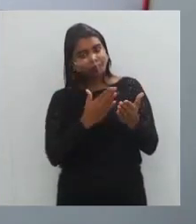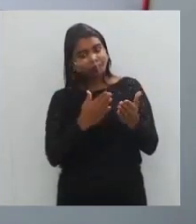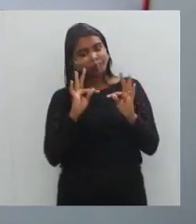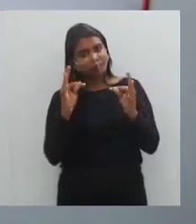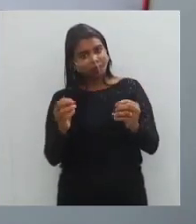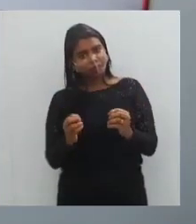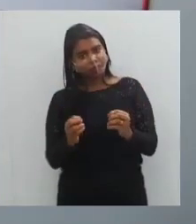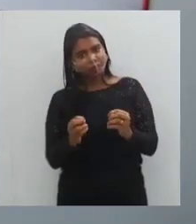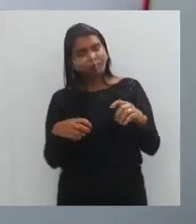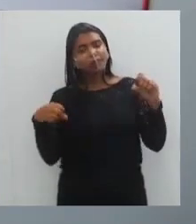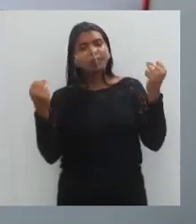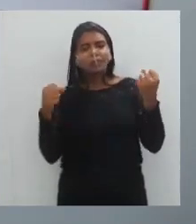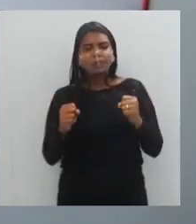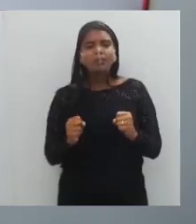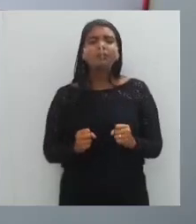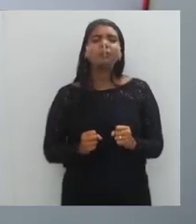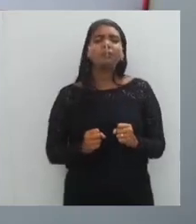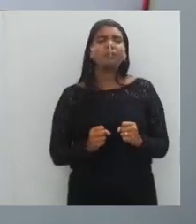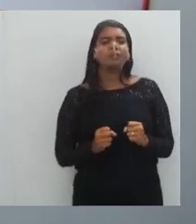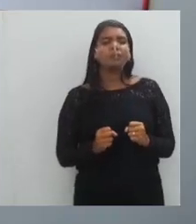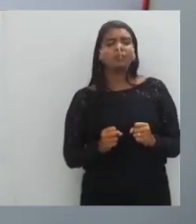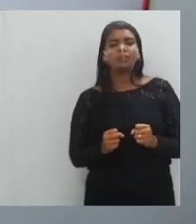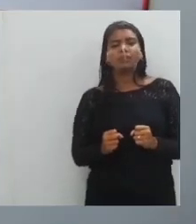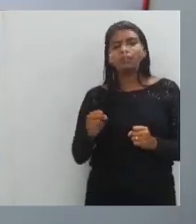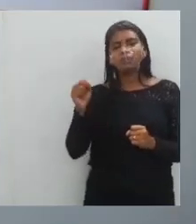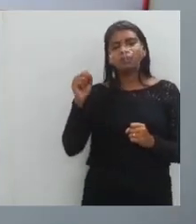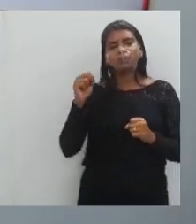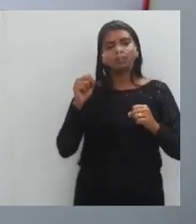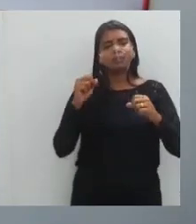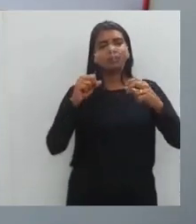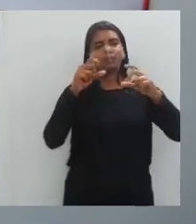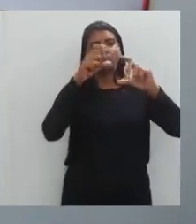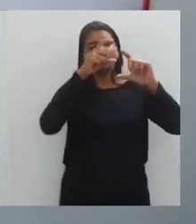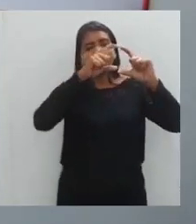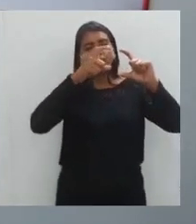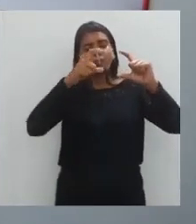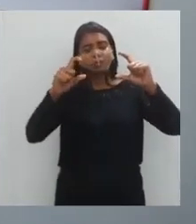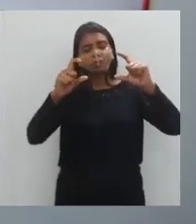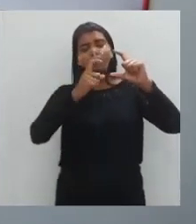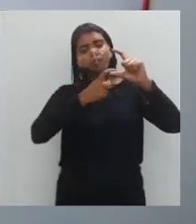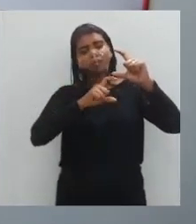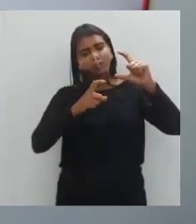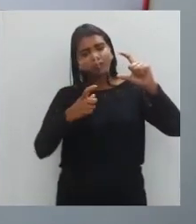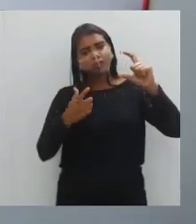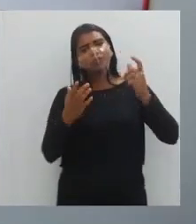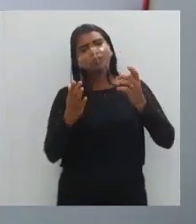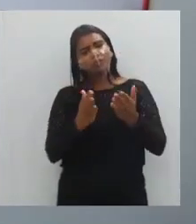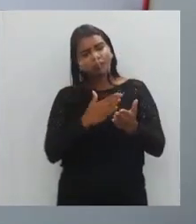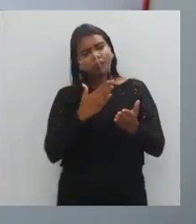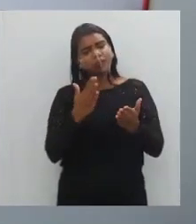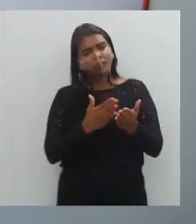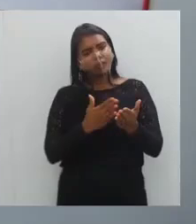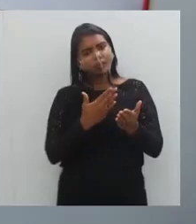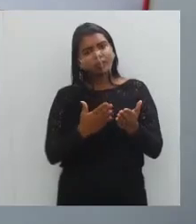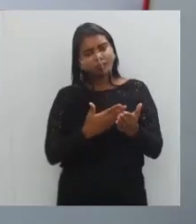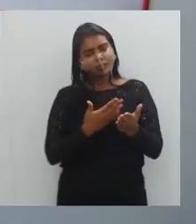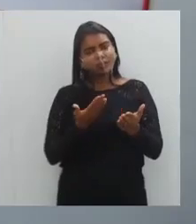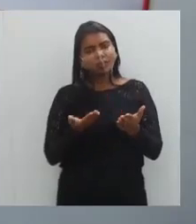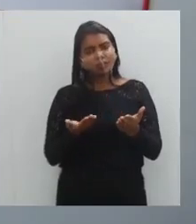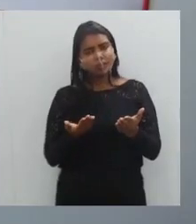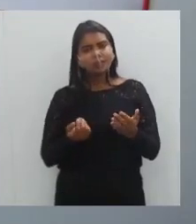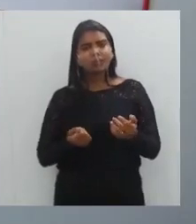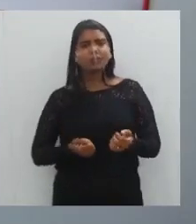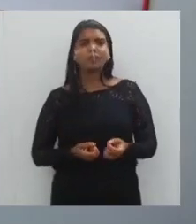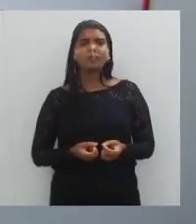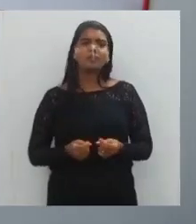bom? Mas é preciso pincelar que histórias em quadrinhos engloba, né, as revistas, tá certo?